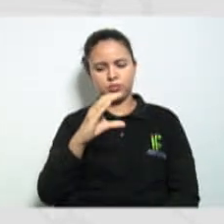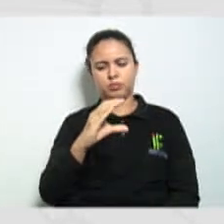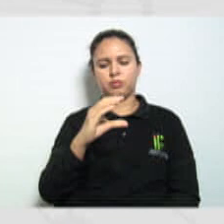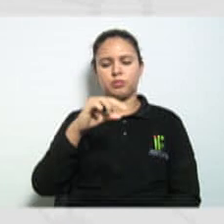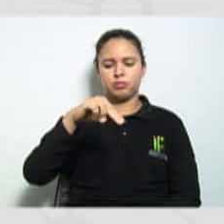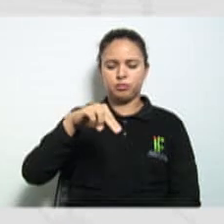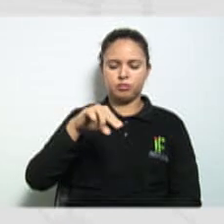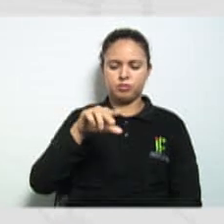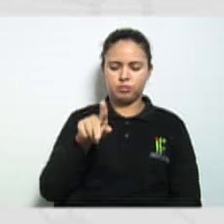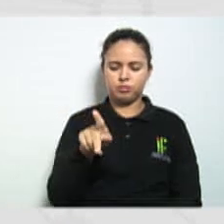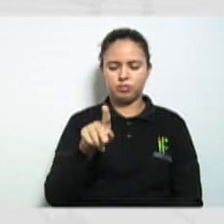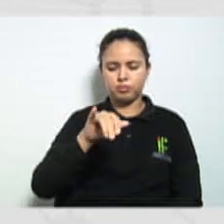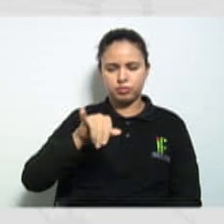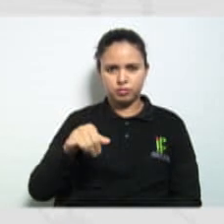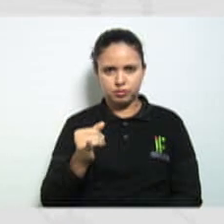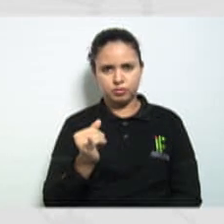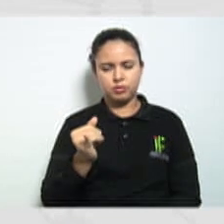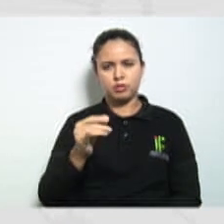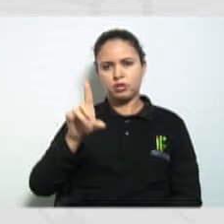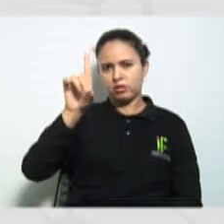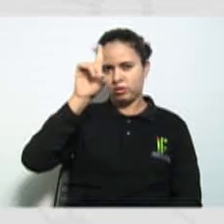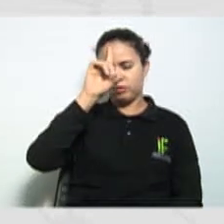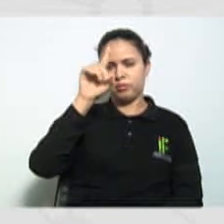data e período a que se refere.